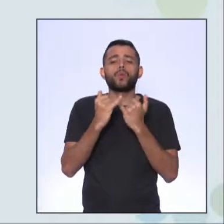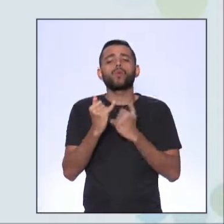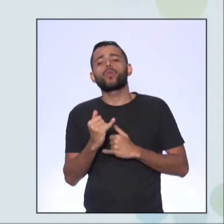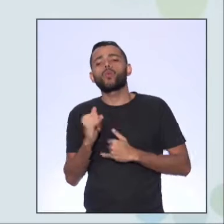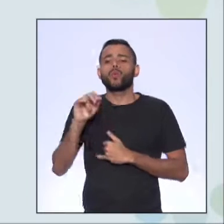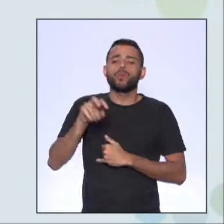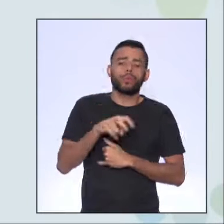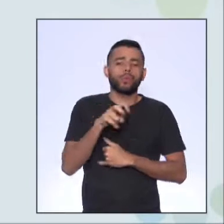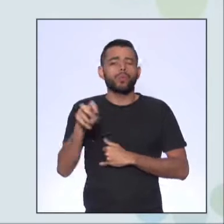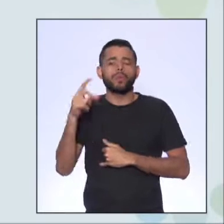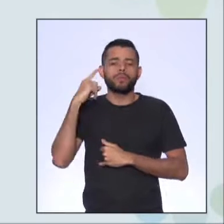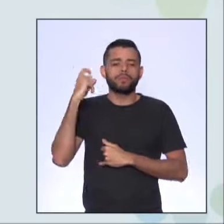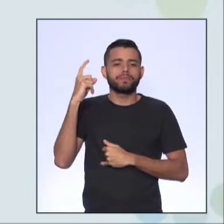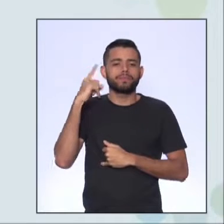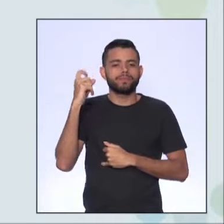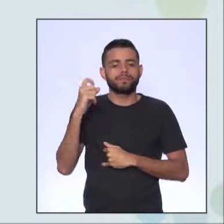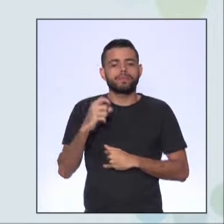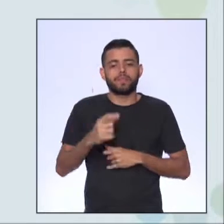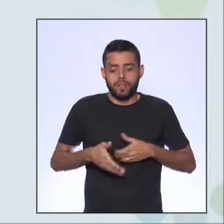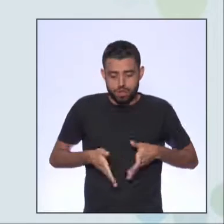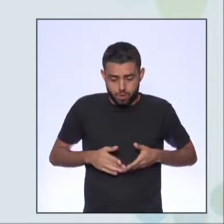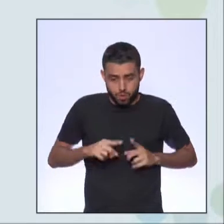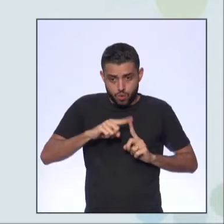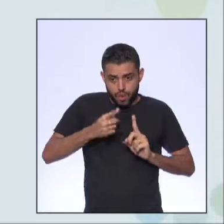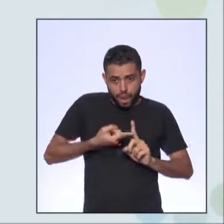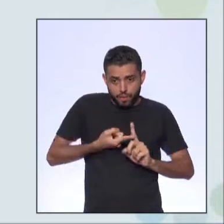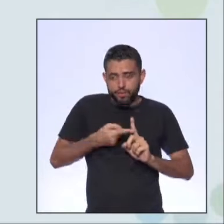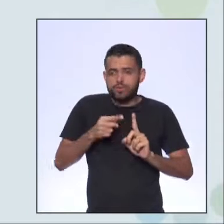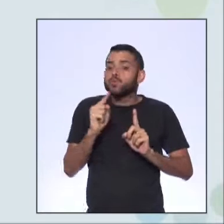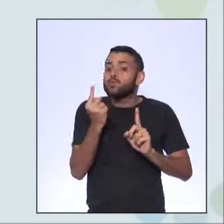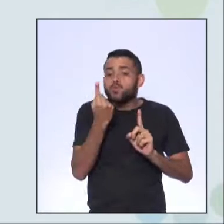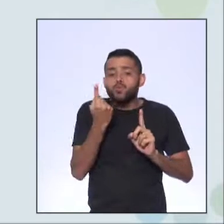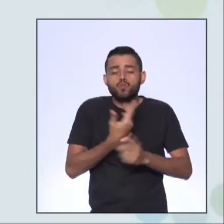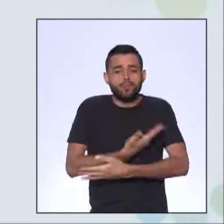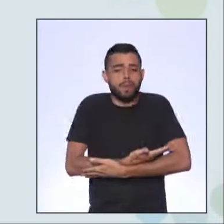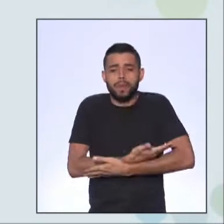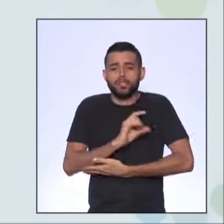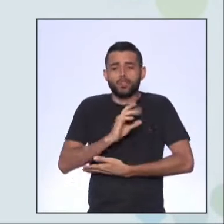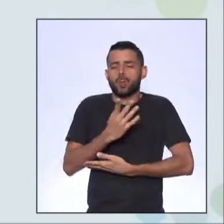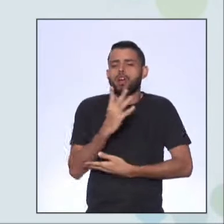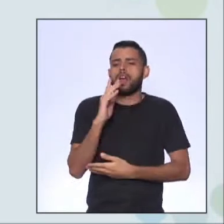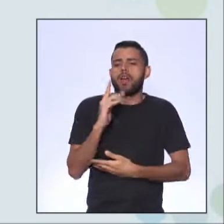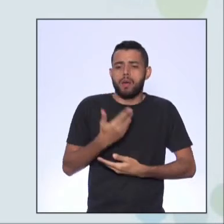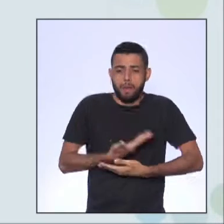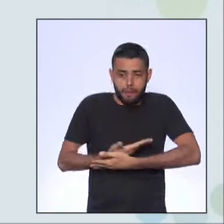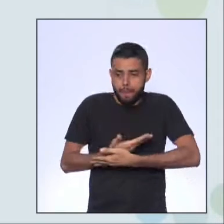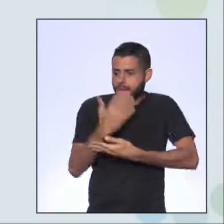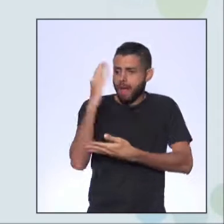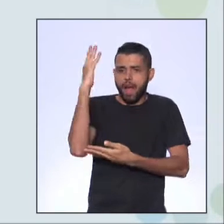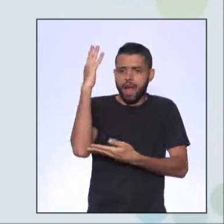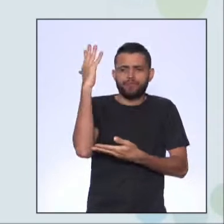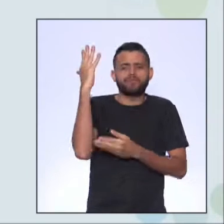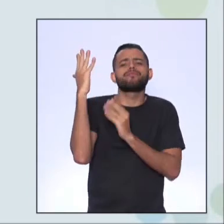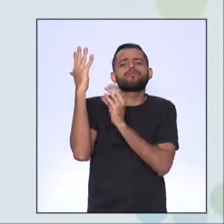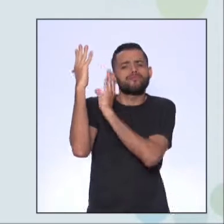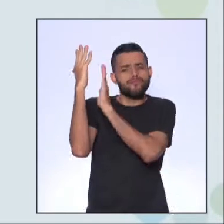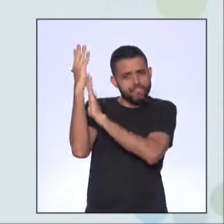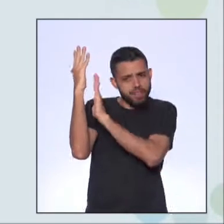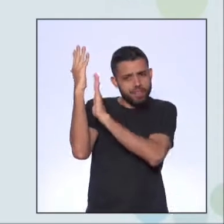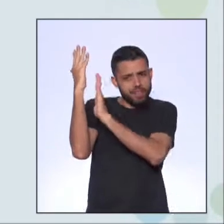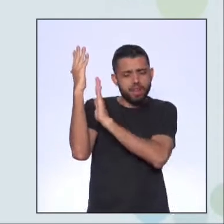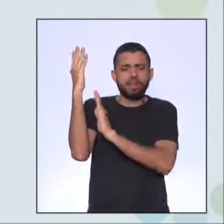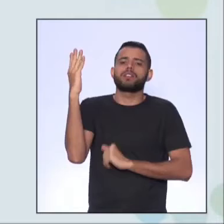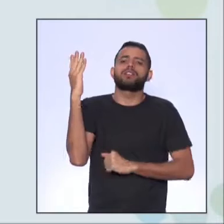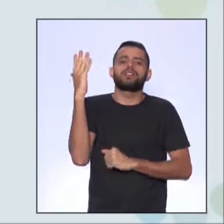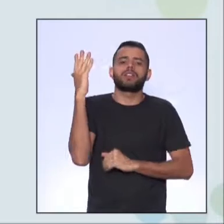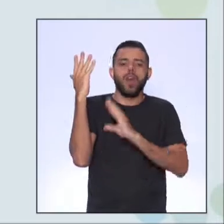cada gestação gera um único filhote. A cria é deixada em uma árvore à noite e é amamentada pela mãe até que